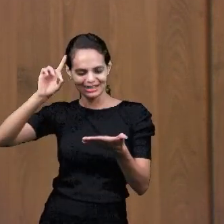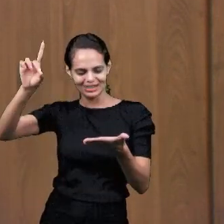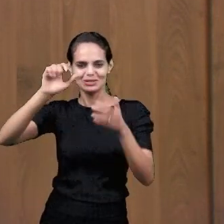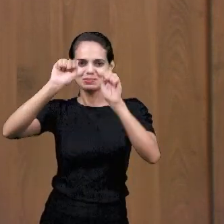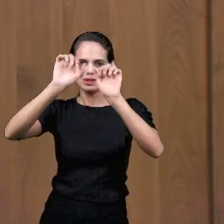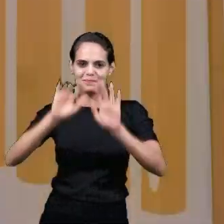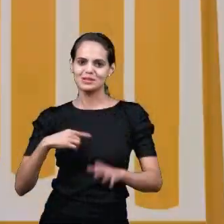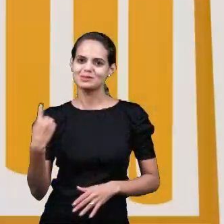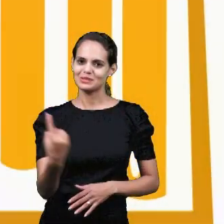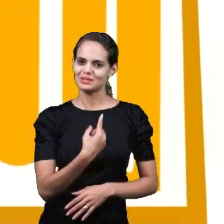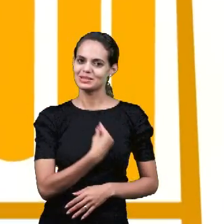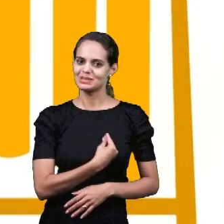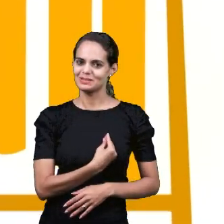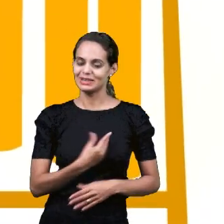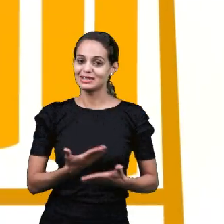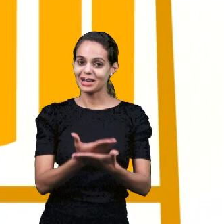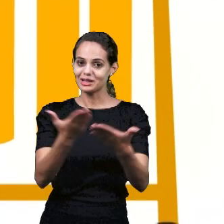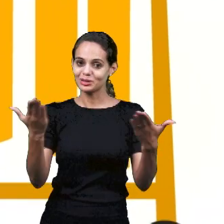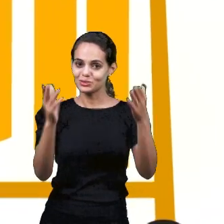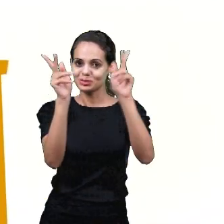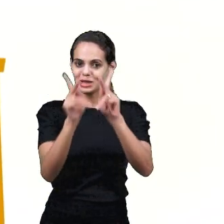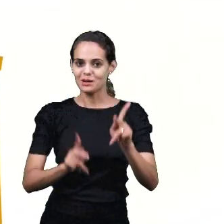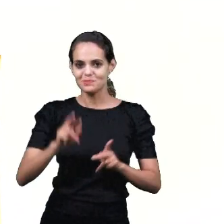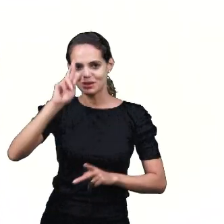do Senhor.